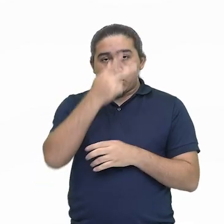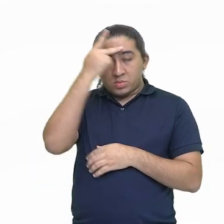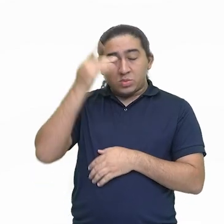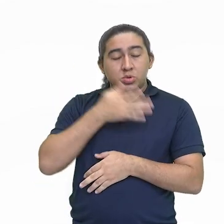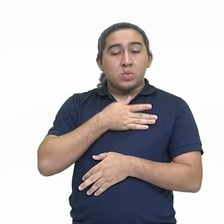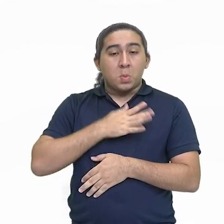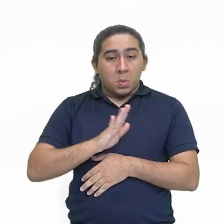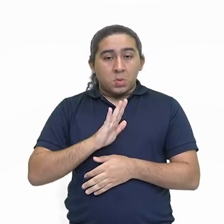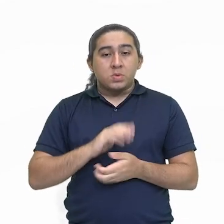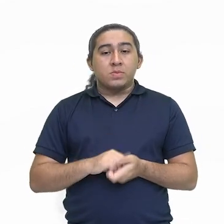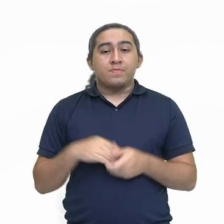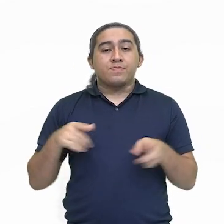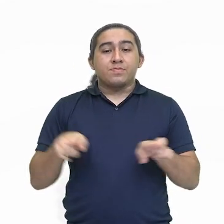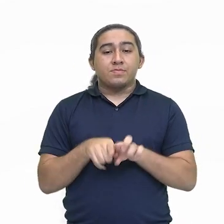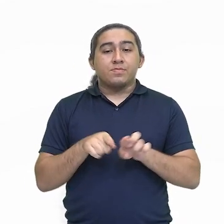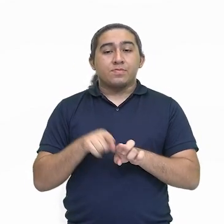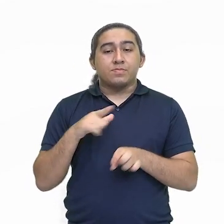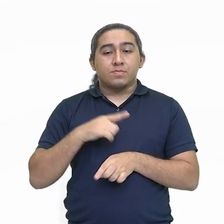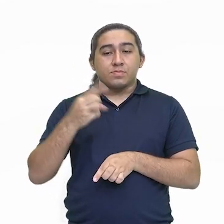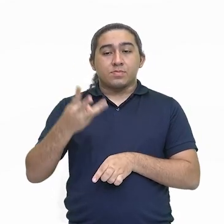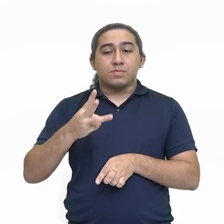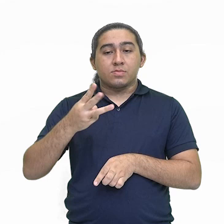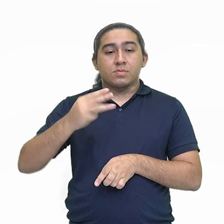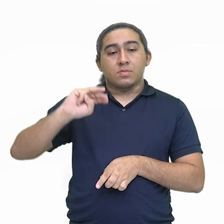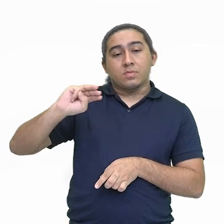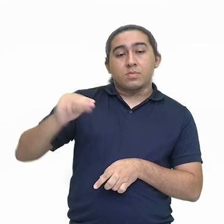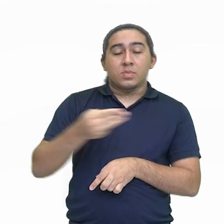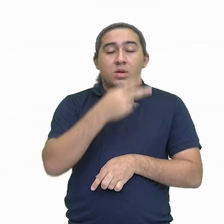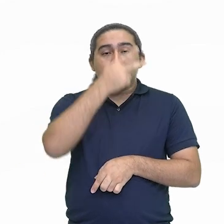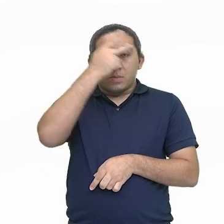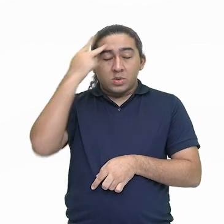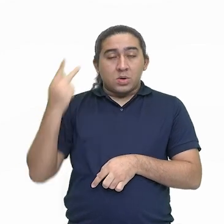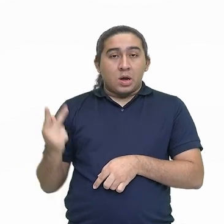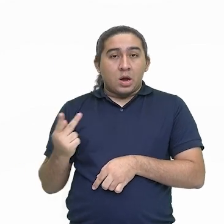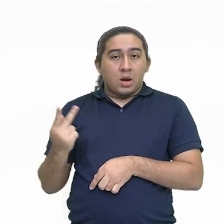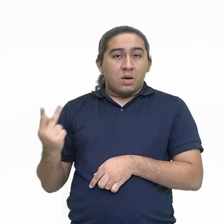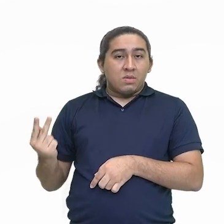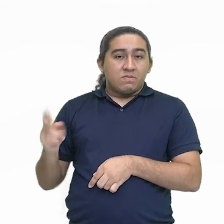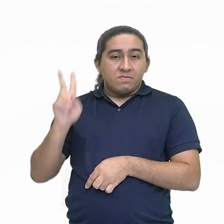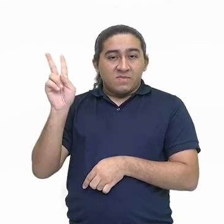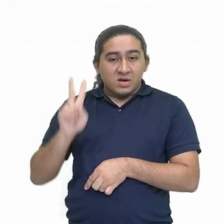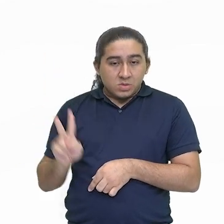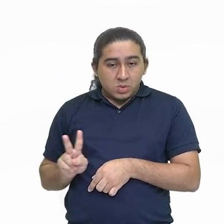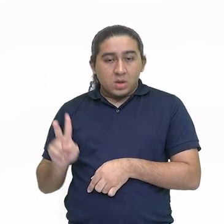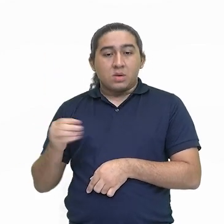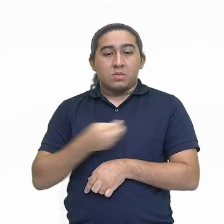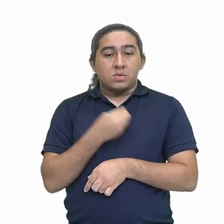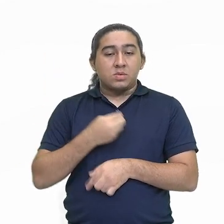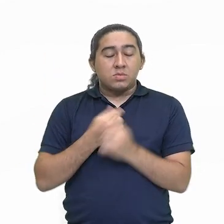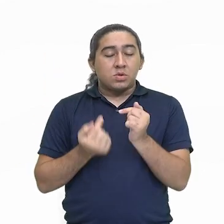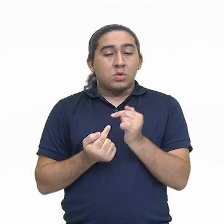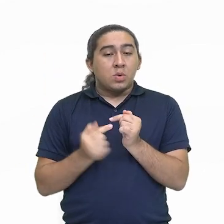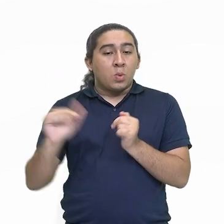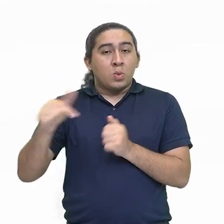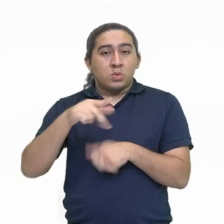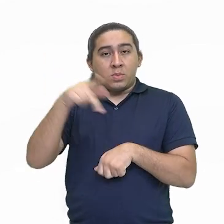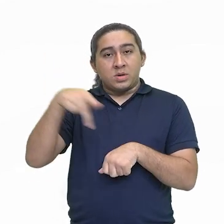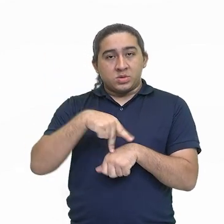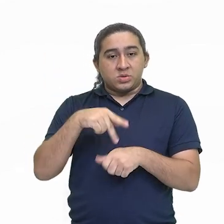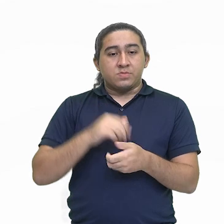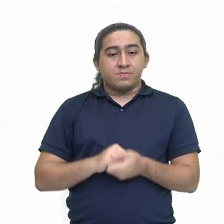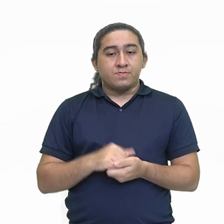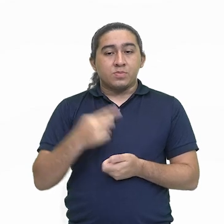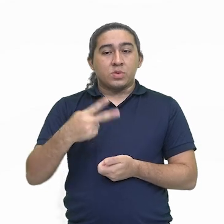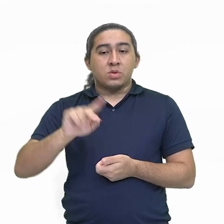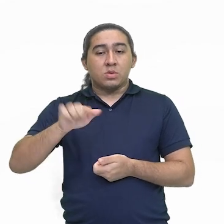Venezuela. Aí a gente tem cerca de 3 milhões de venezuelanos, né, que vivem no exterior, dos 2,3 milhões